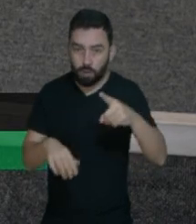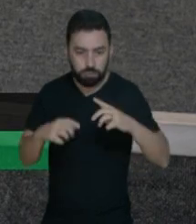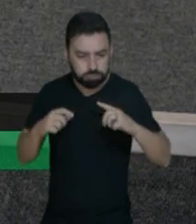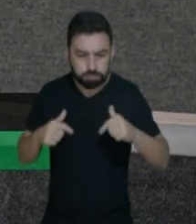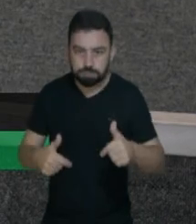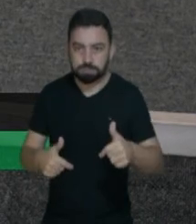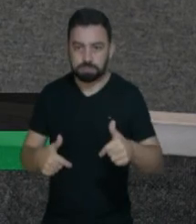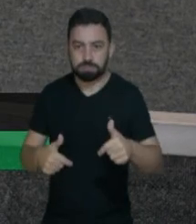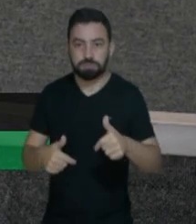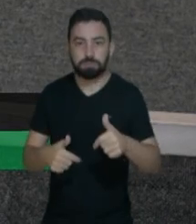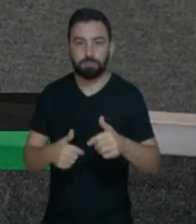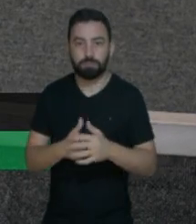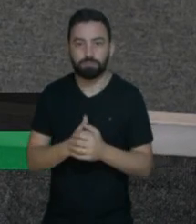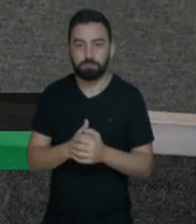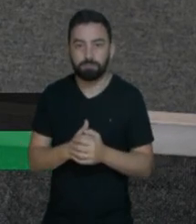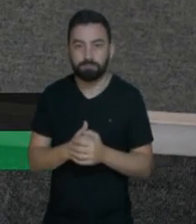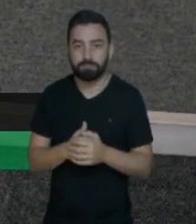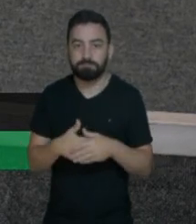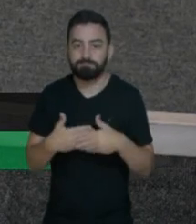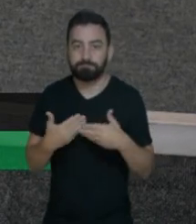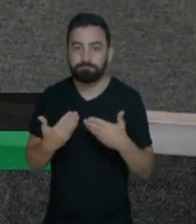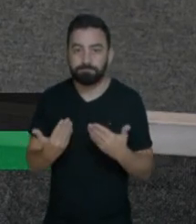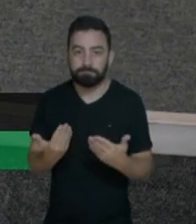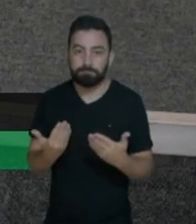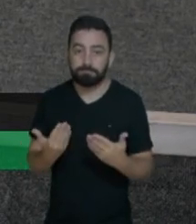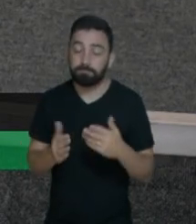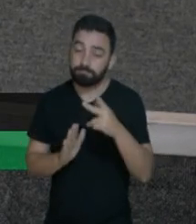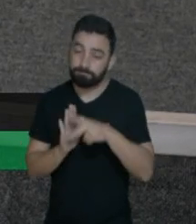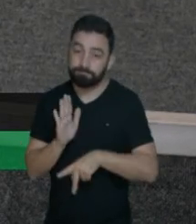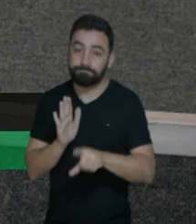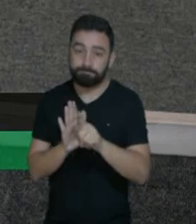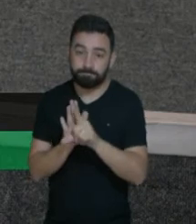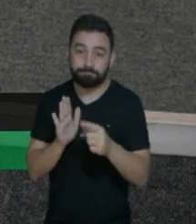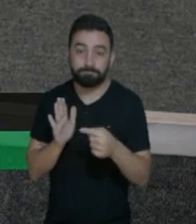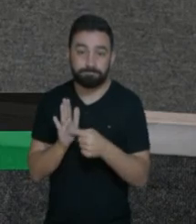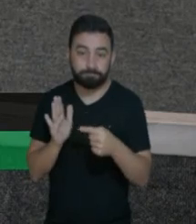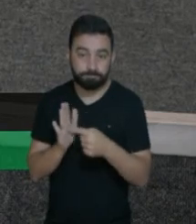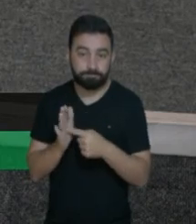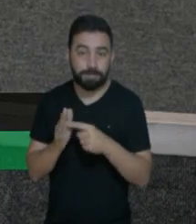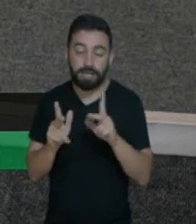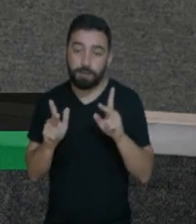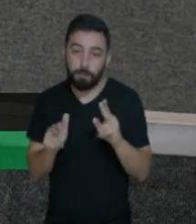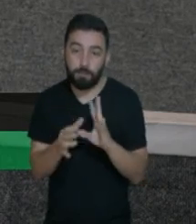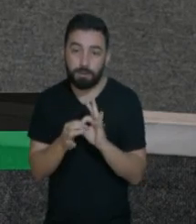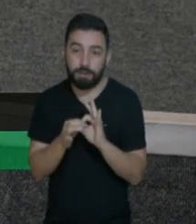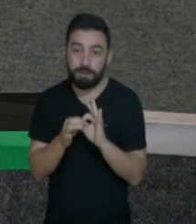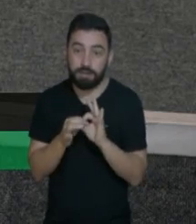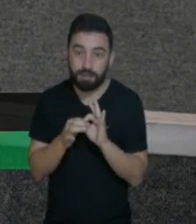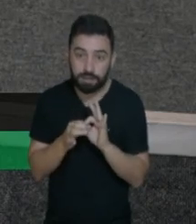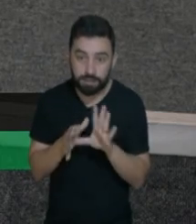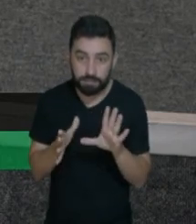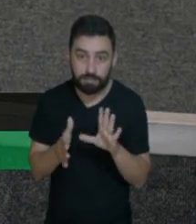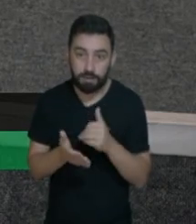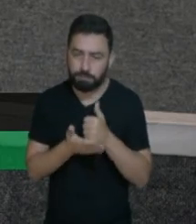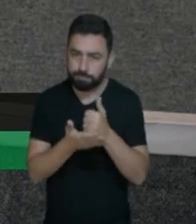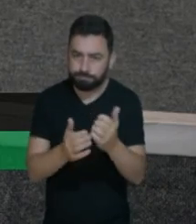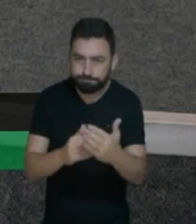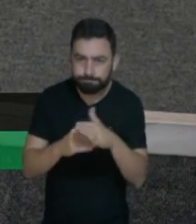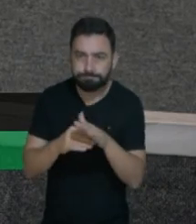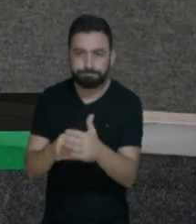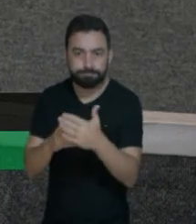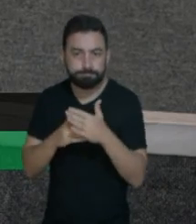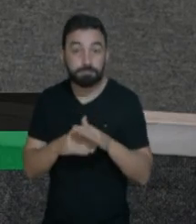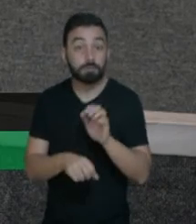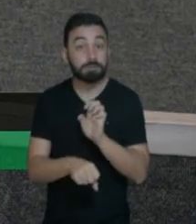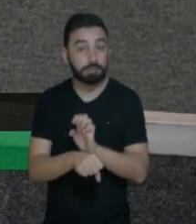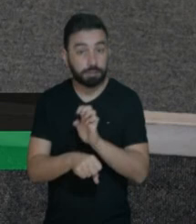isso desse ponto de vista o projeto de lei é uma espécie de autorização para um auxílio mútuo entre Estados quando